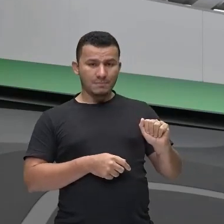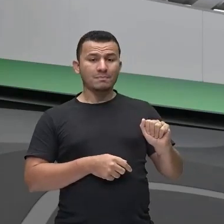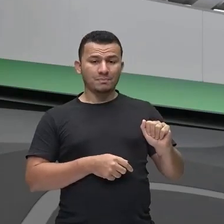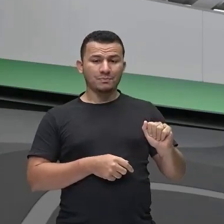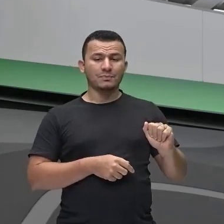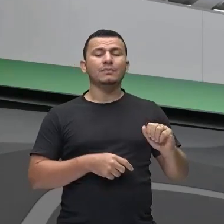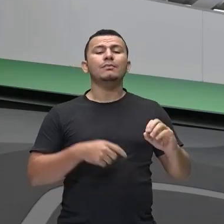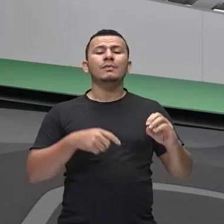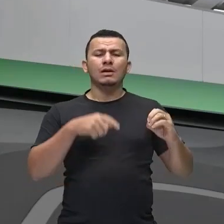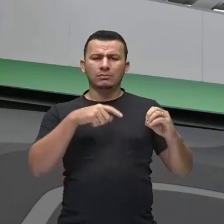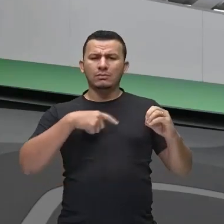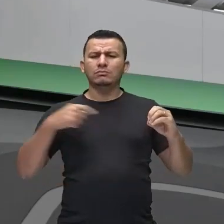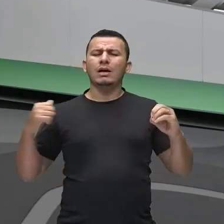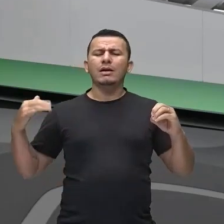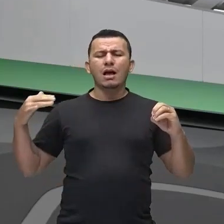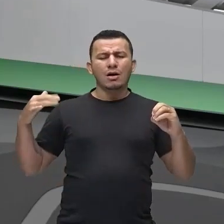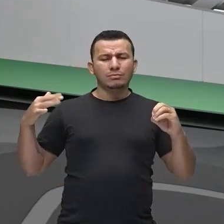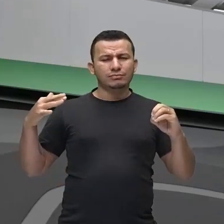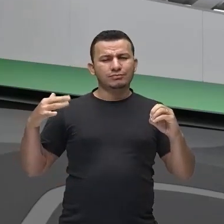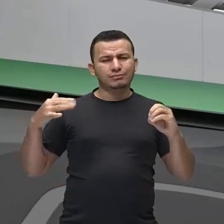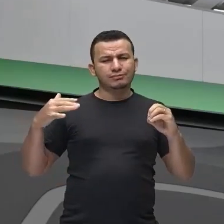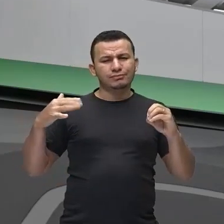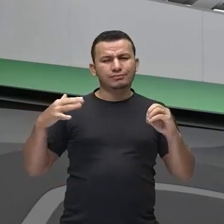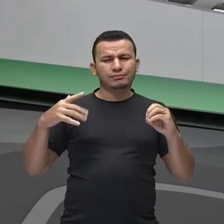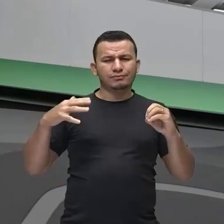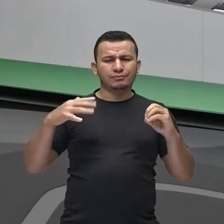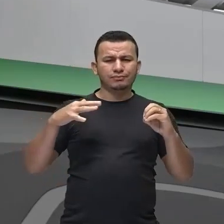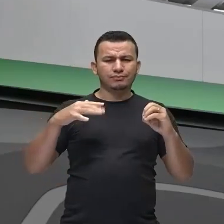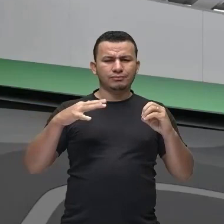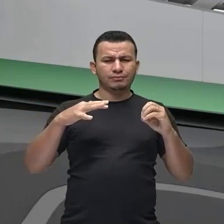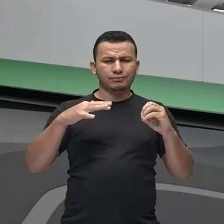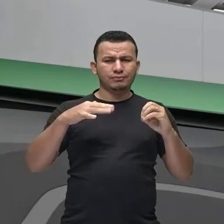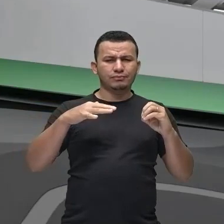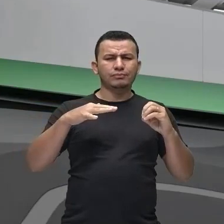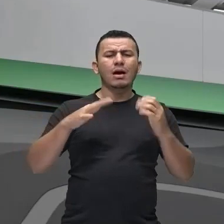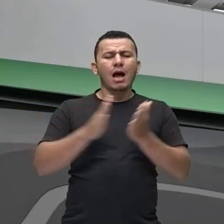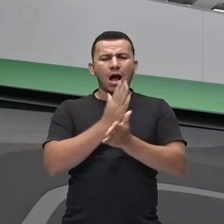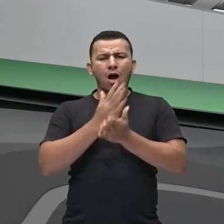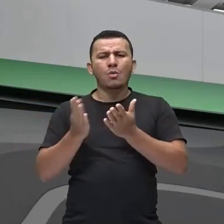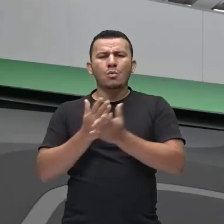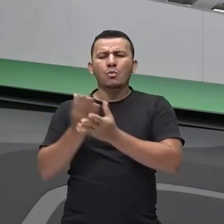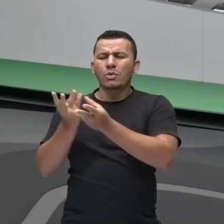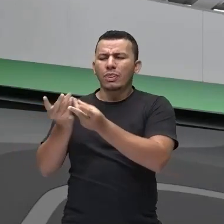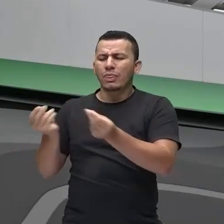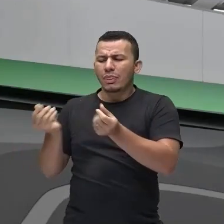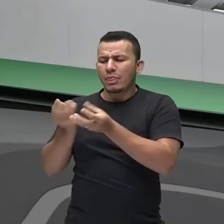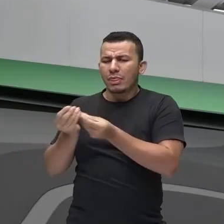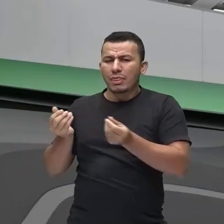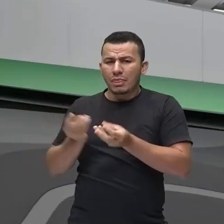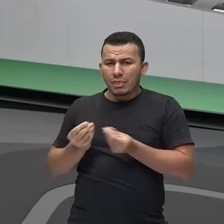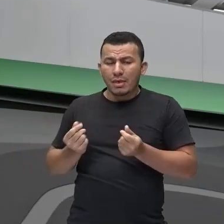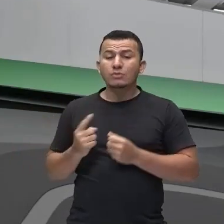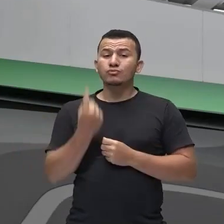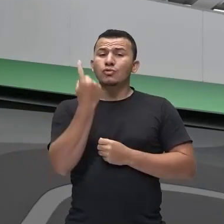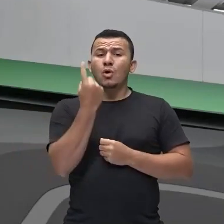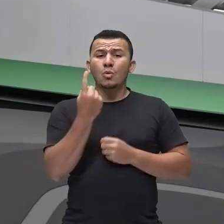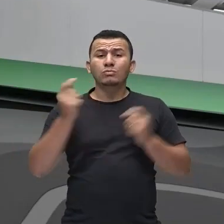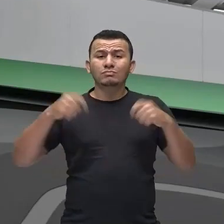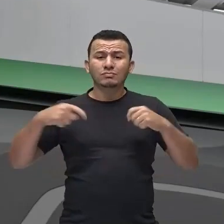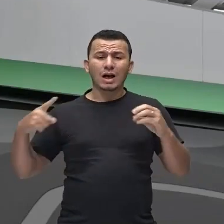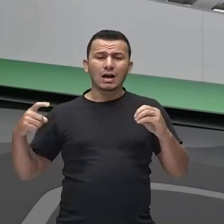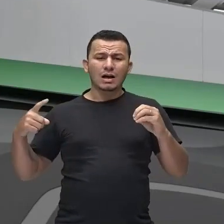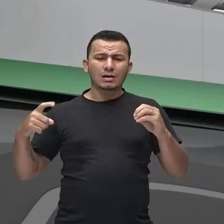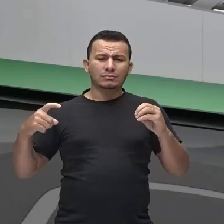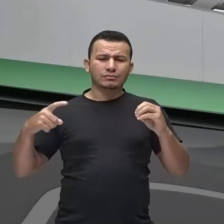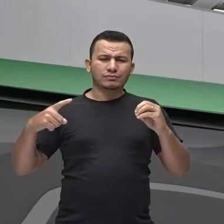Alguns milhões desses espermatozoides ficam pelo caminho, né? E somente um consegue, ó,